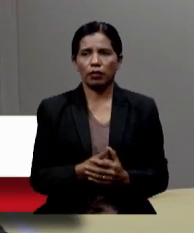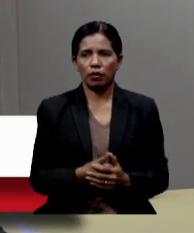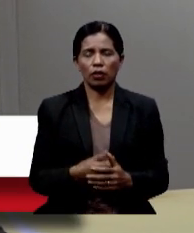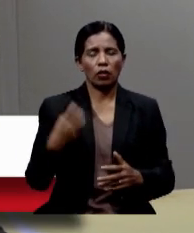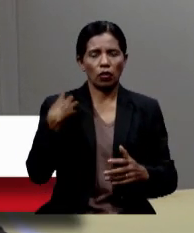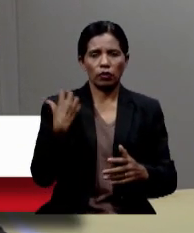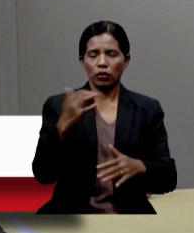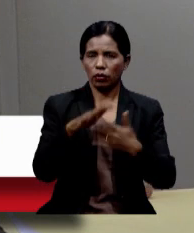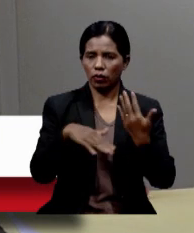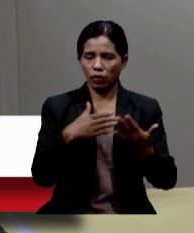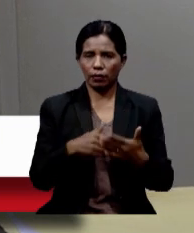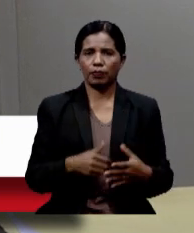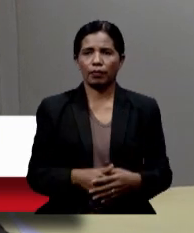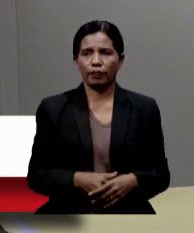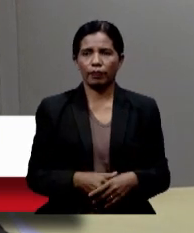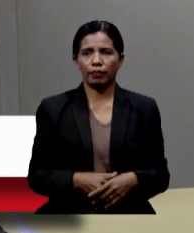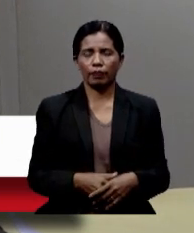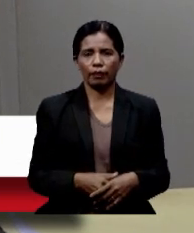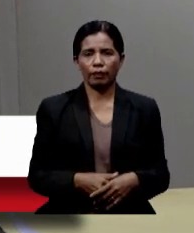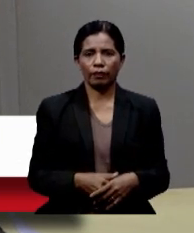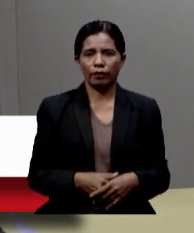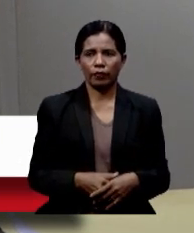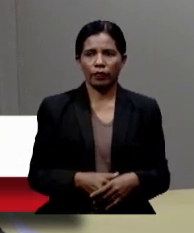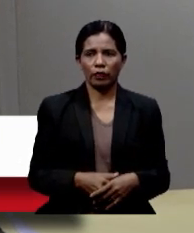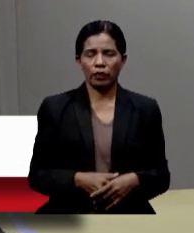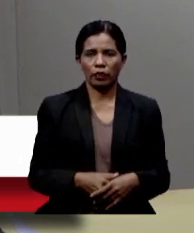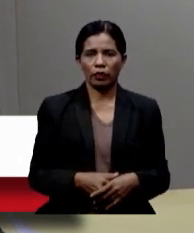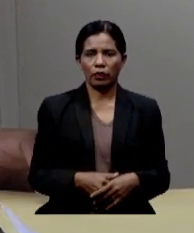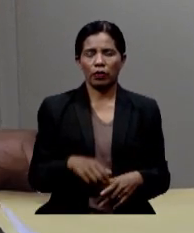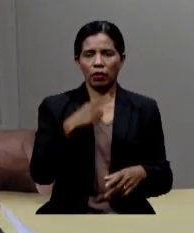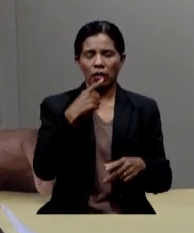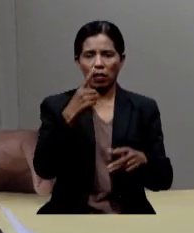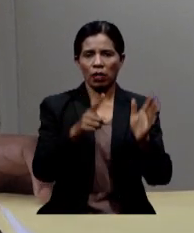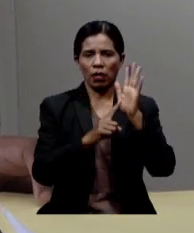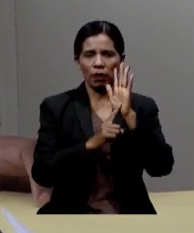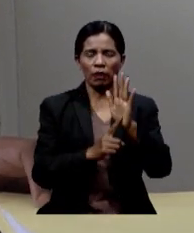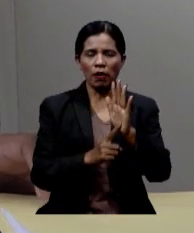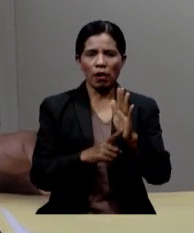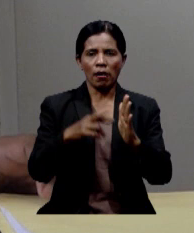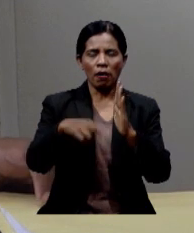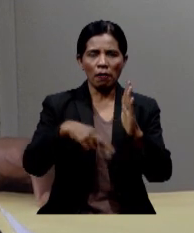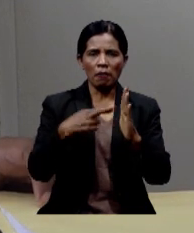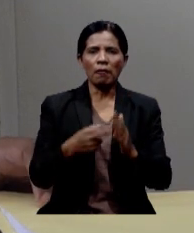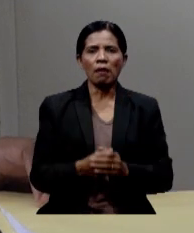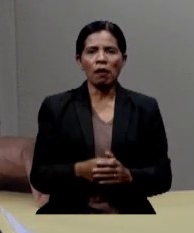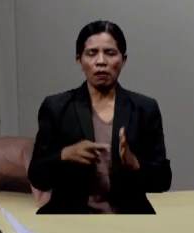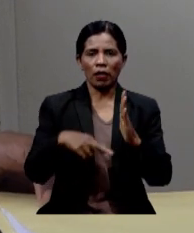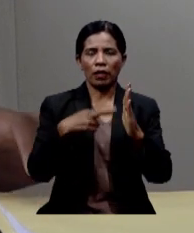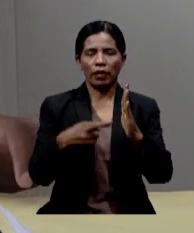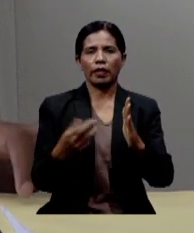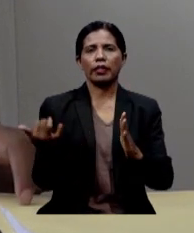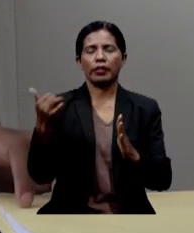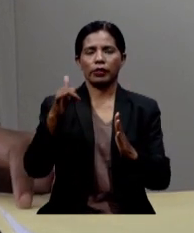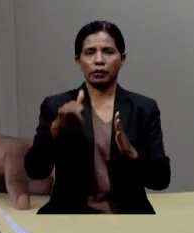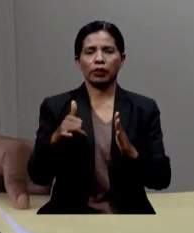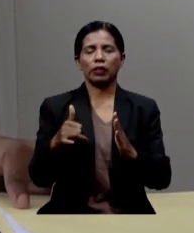será. Até por uma característica da Bahia na minha regulamentos para edifícios temos, e a